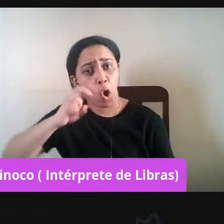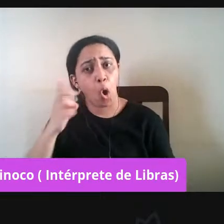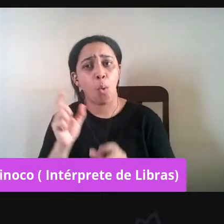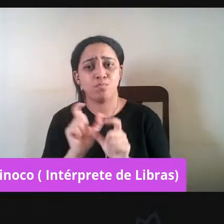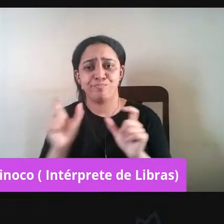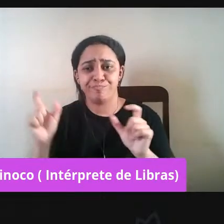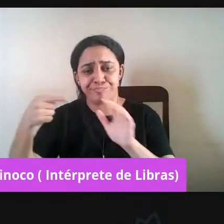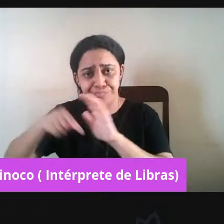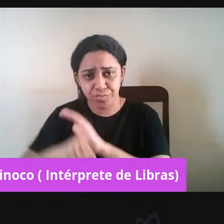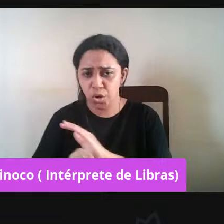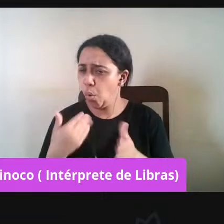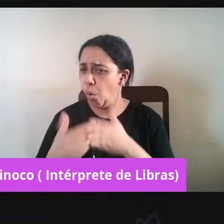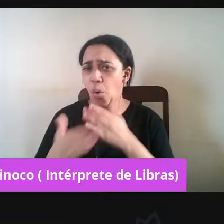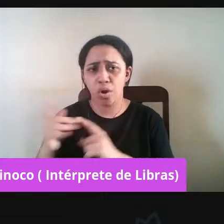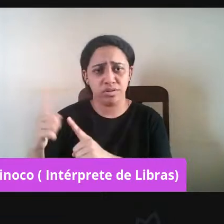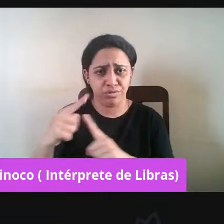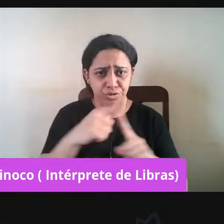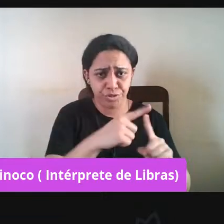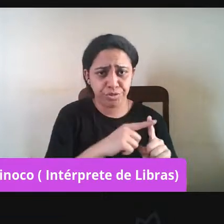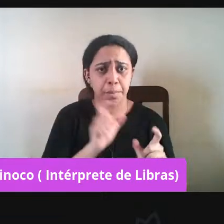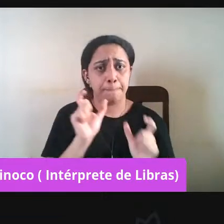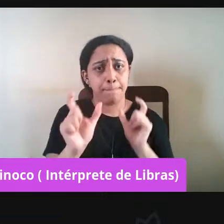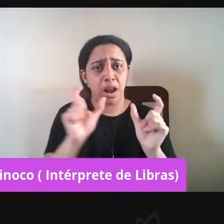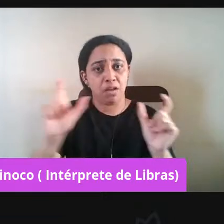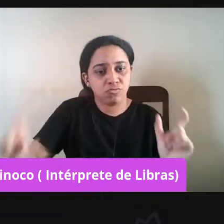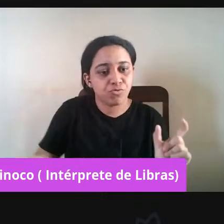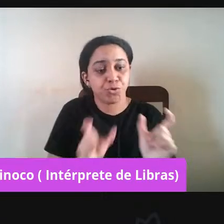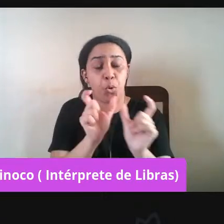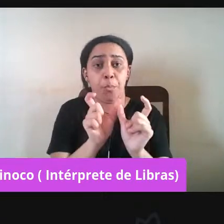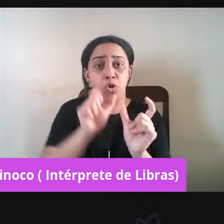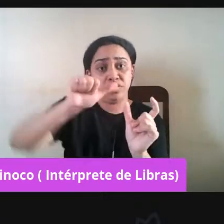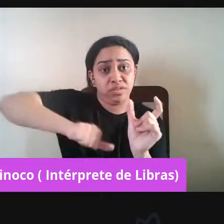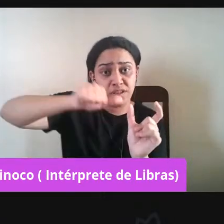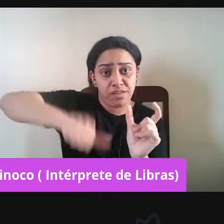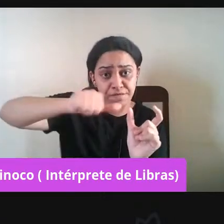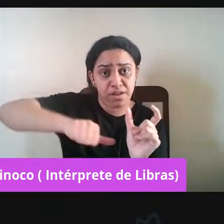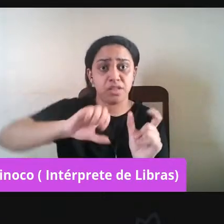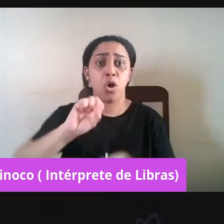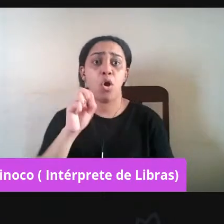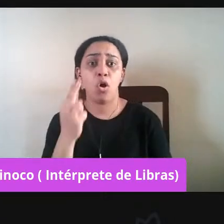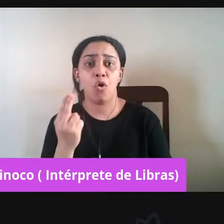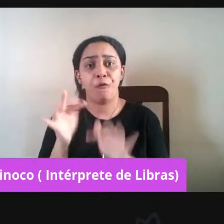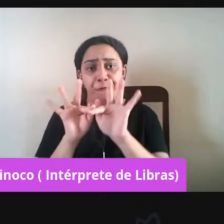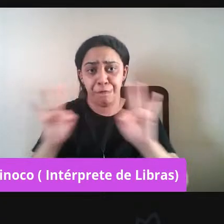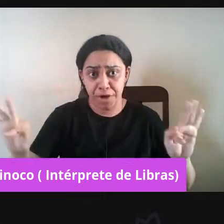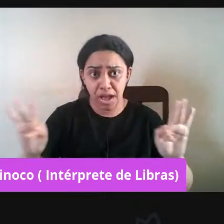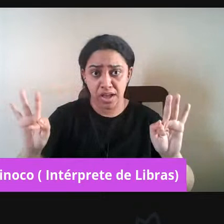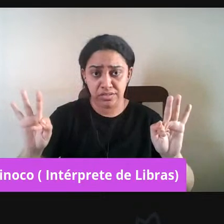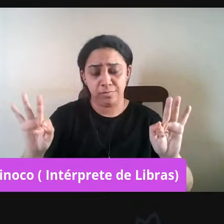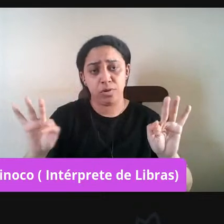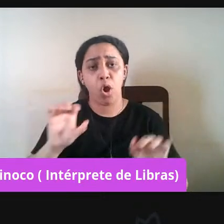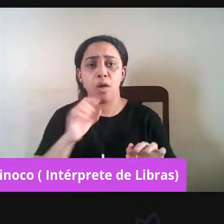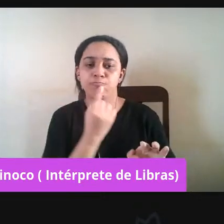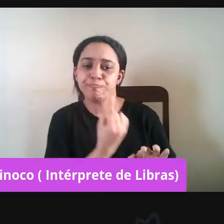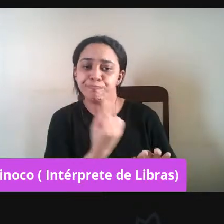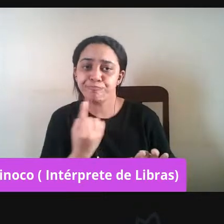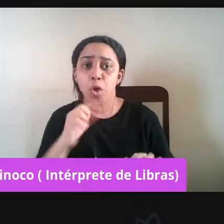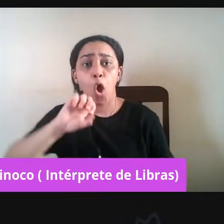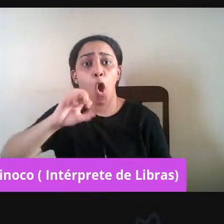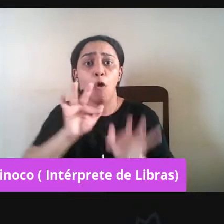toda espécie, como as palavras compostas, derivadas, membros de frases e frases inteiras. Fecho a